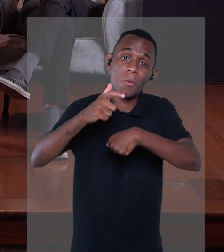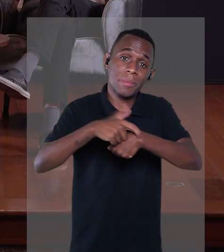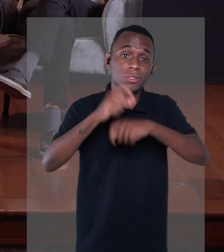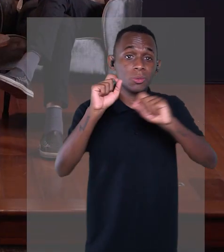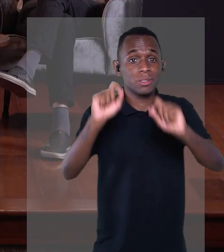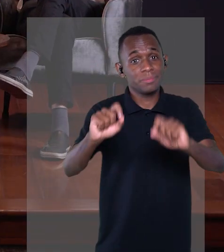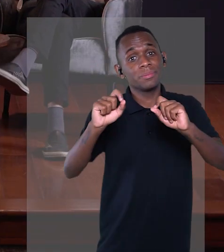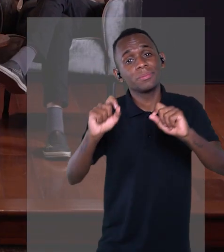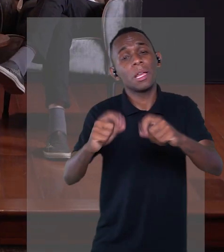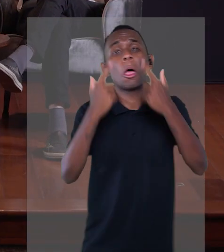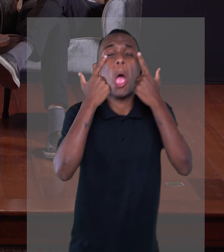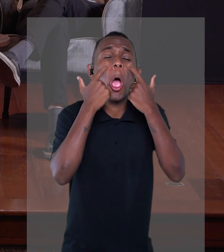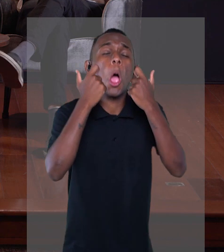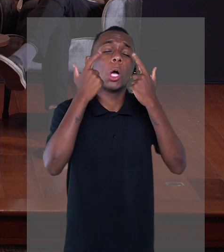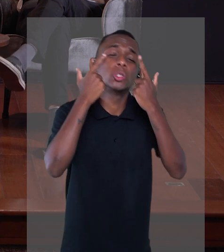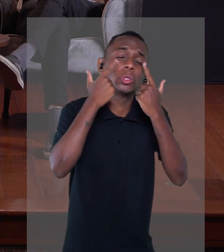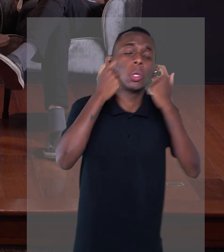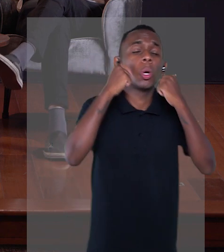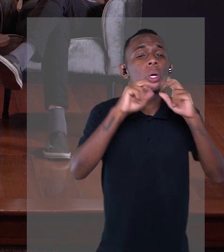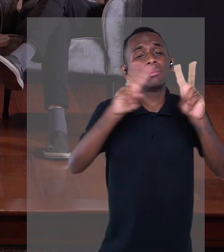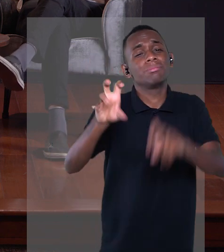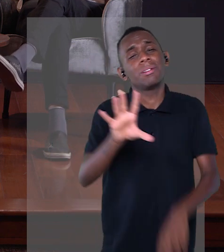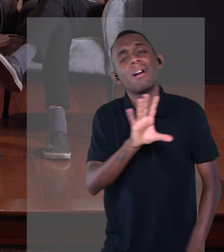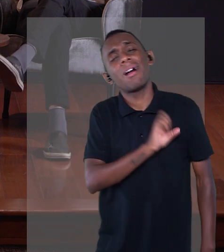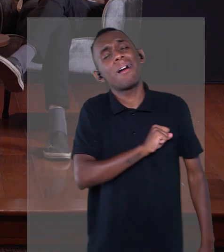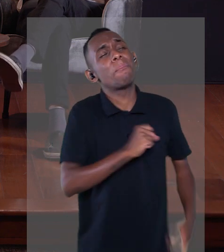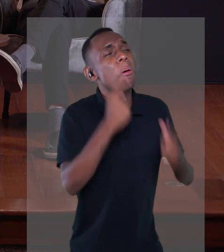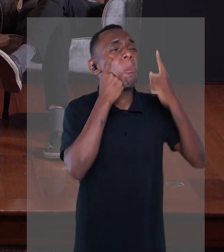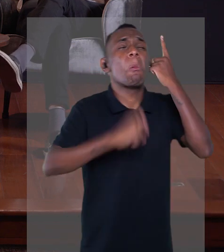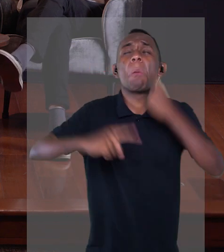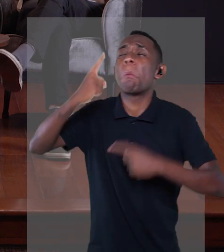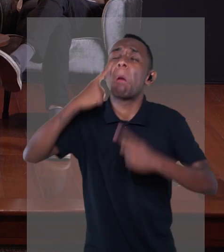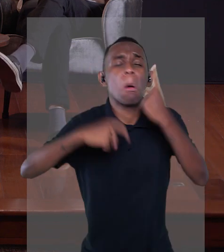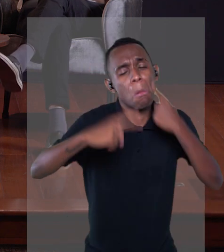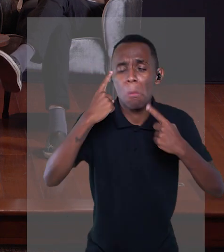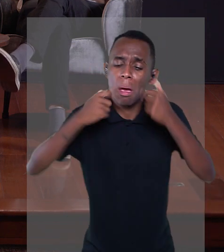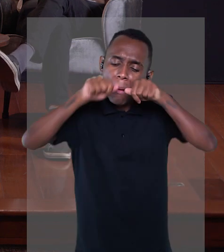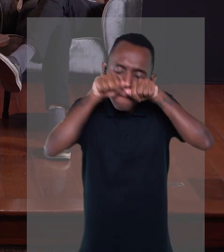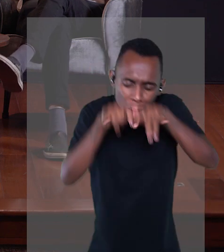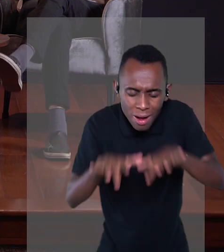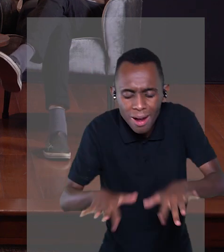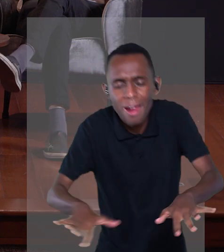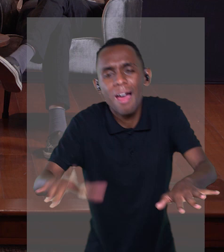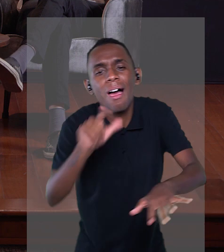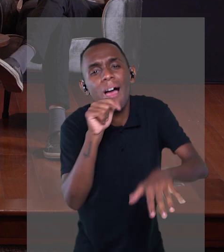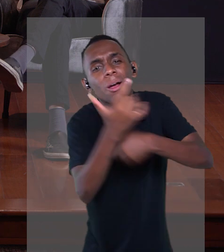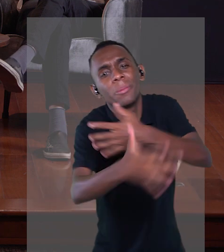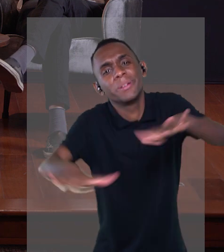quando chorar de amor, encher de novo o mar.